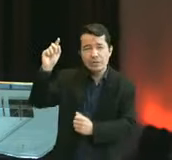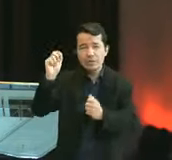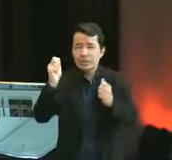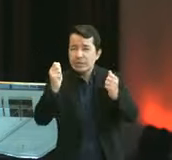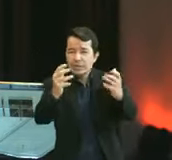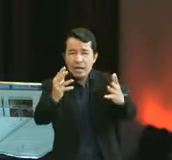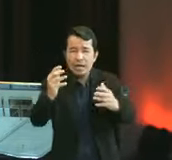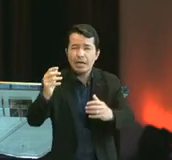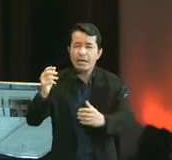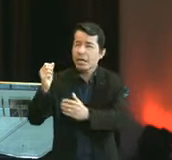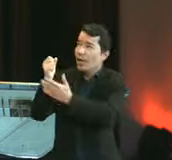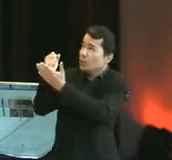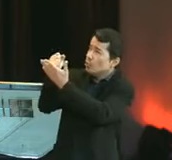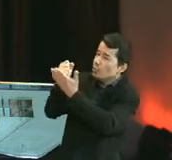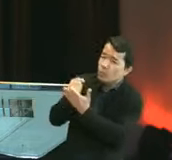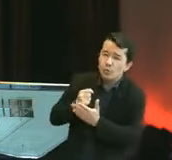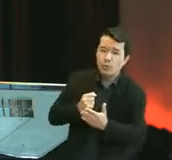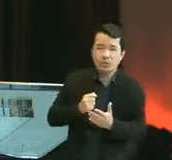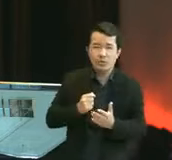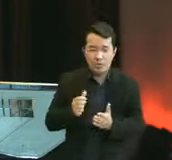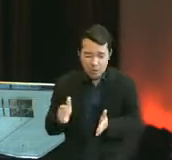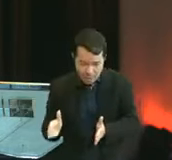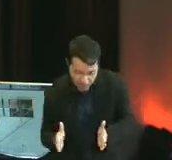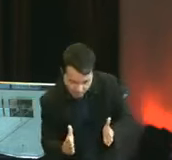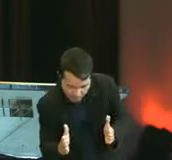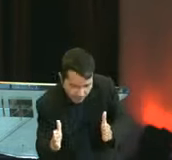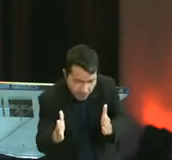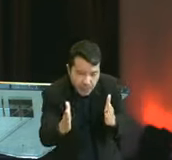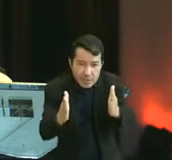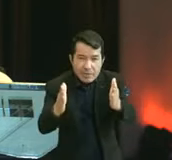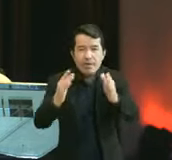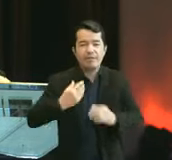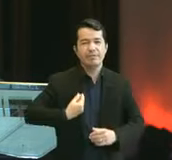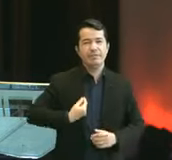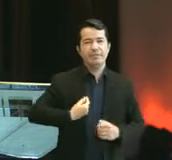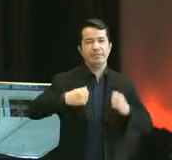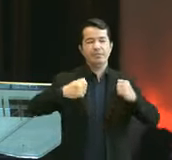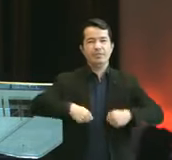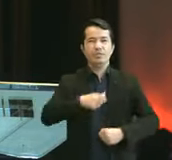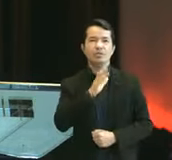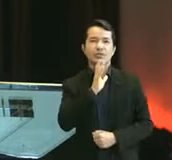discernirmos os caminhos da vida. Sabe, por vezes notas